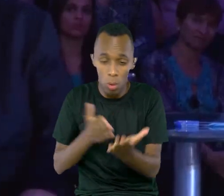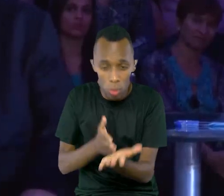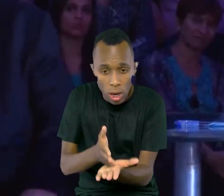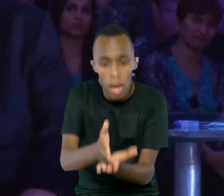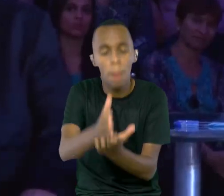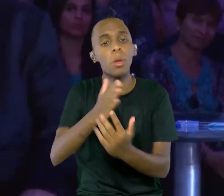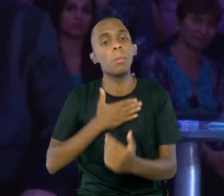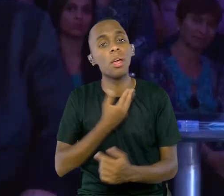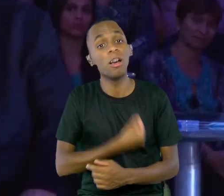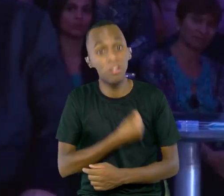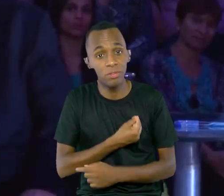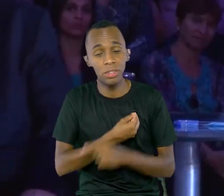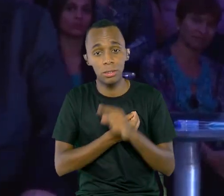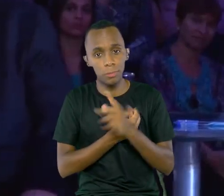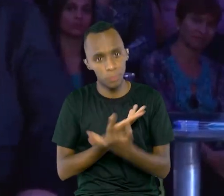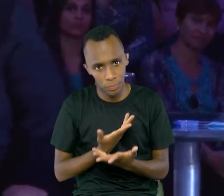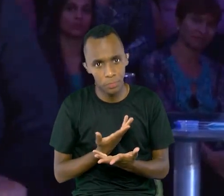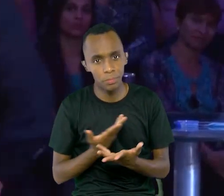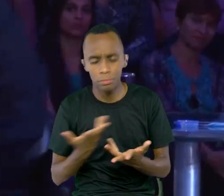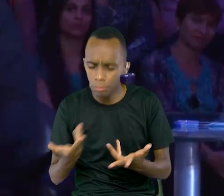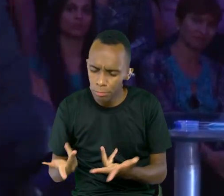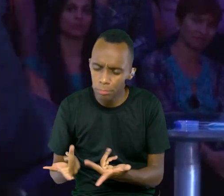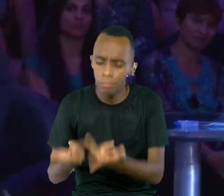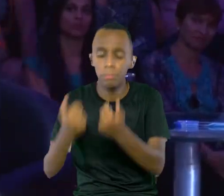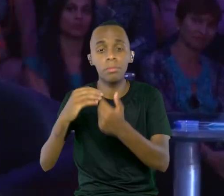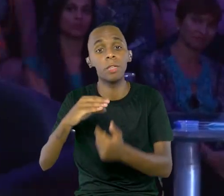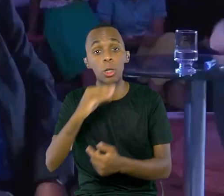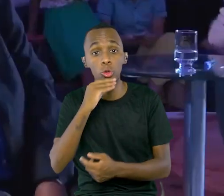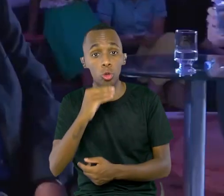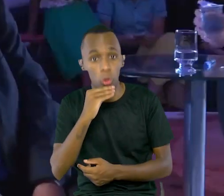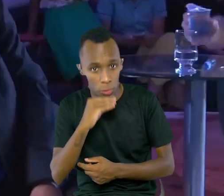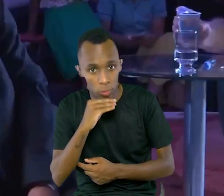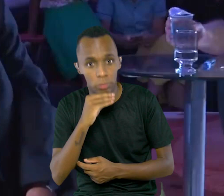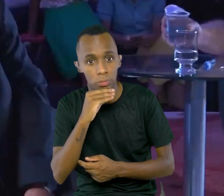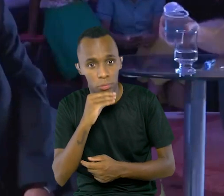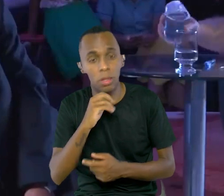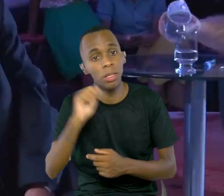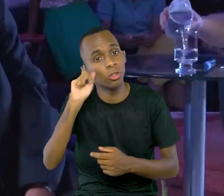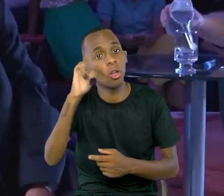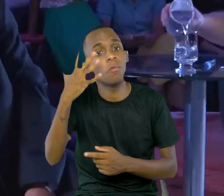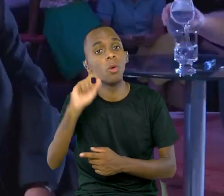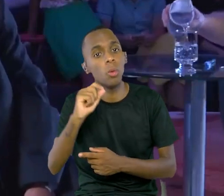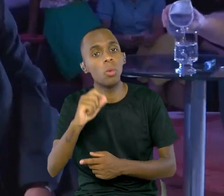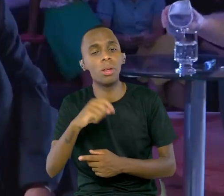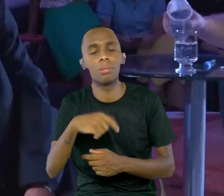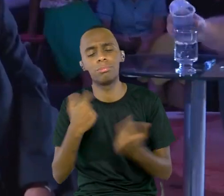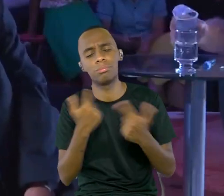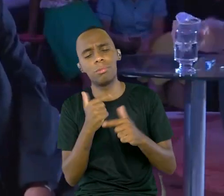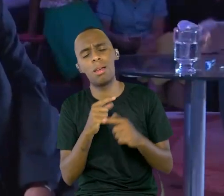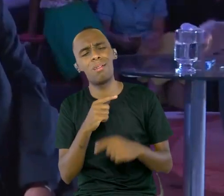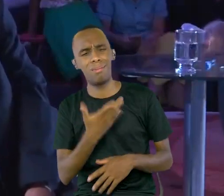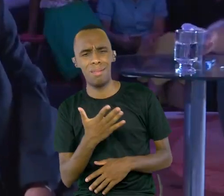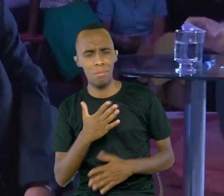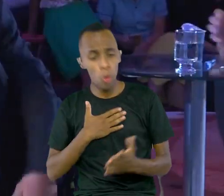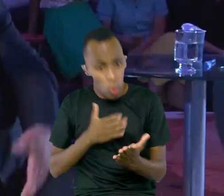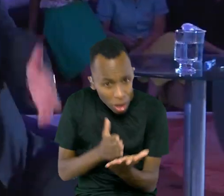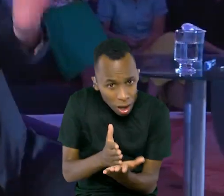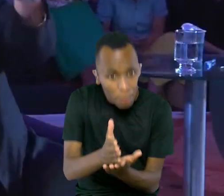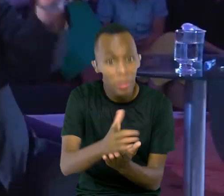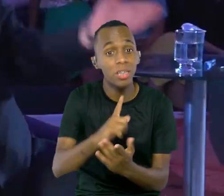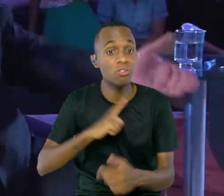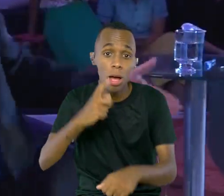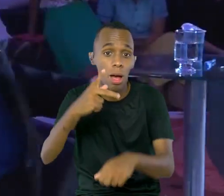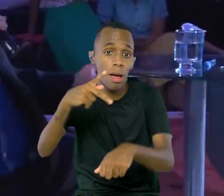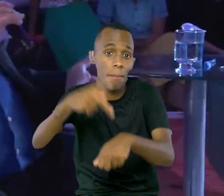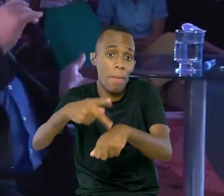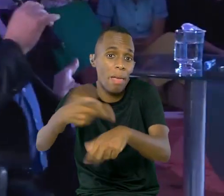Caminho, né, da Minha Vida, que o grande, o estupendo Carlos Drummond de Andrade resolveu tripudiar, dizendo no